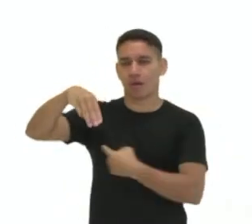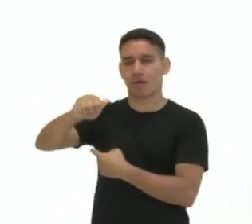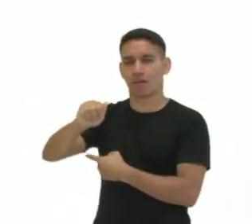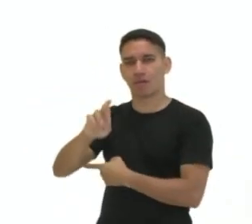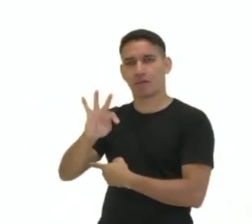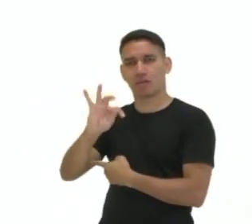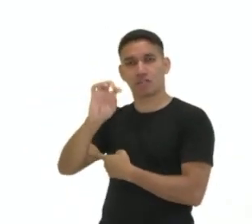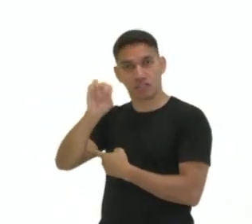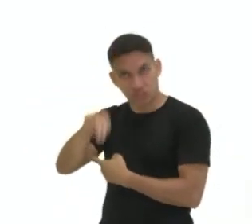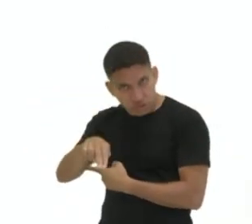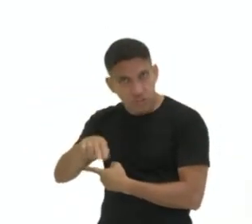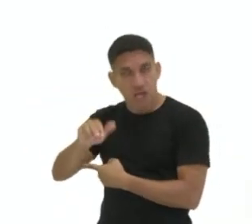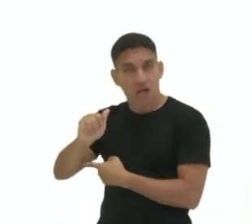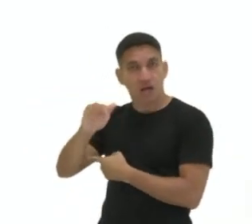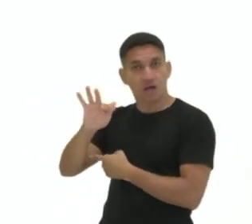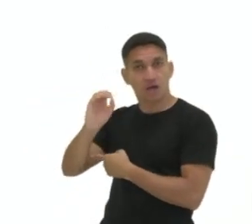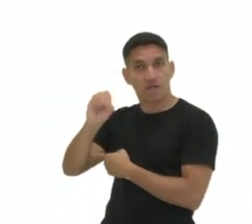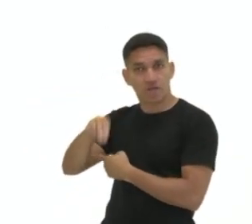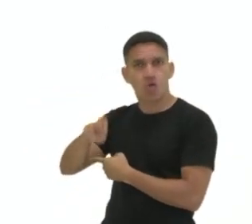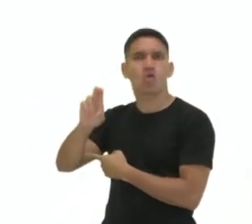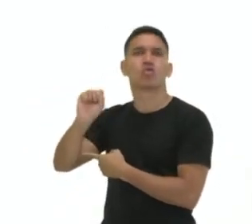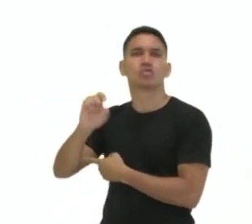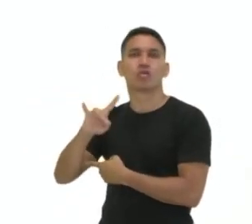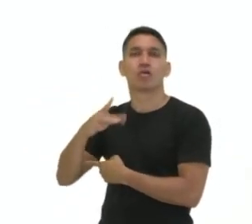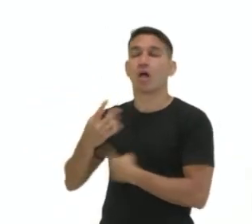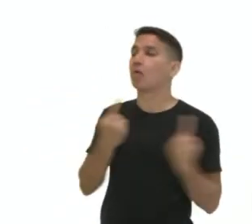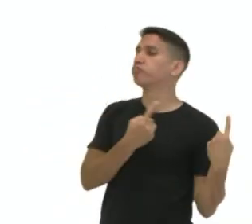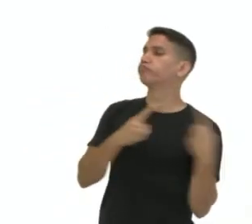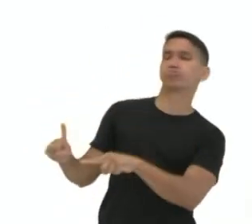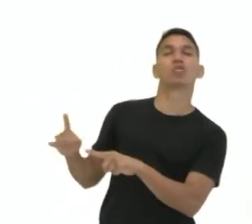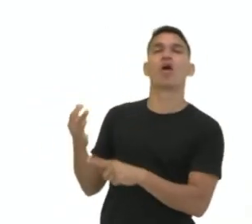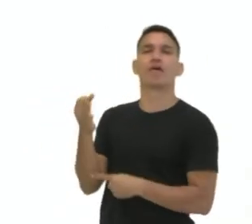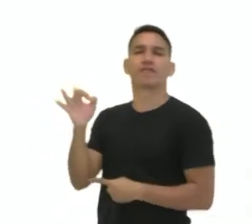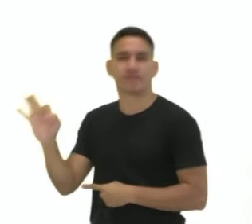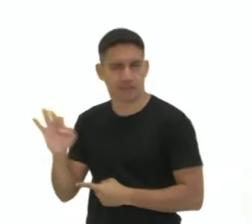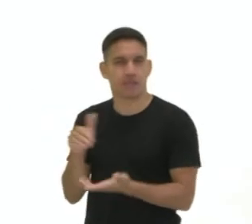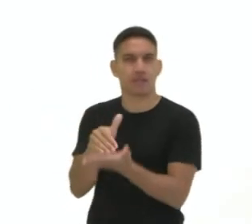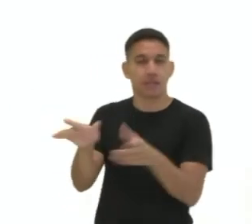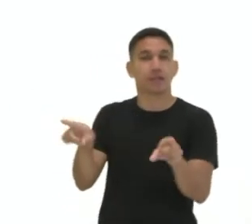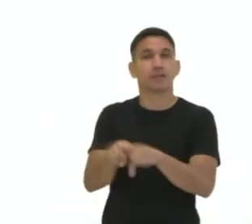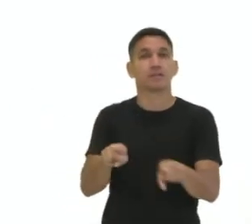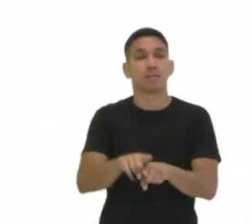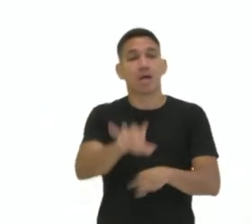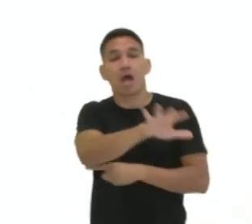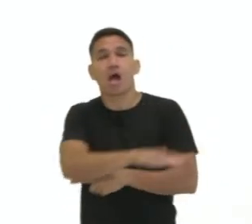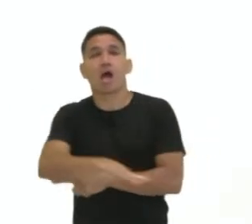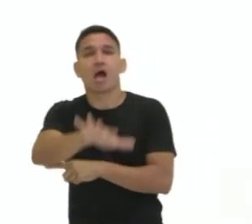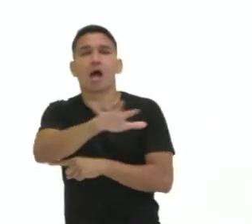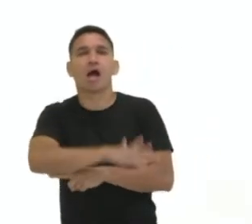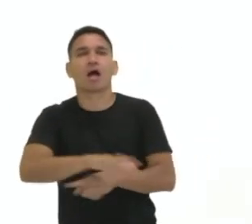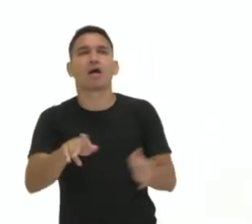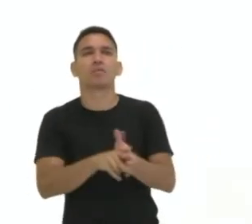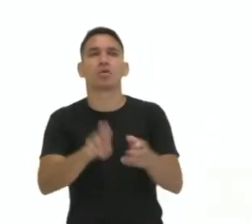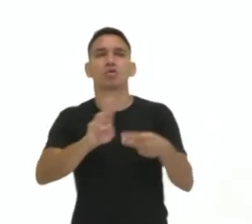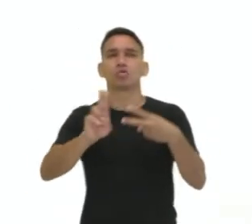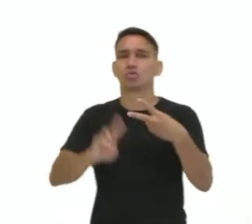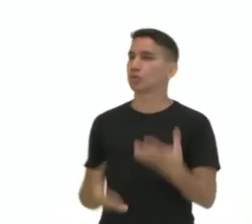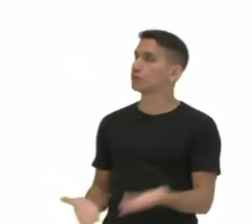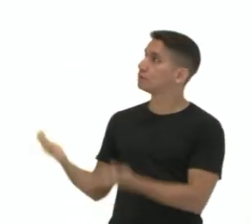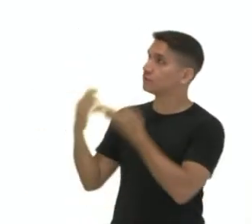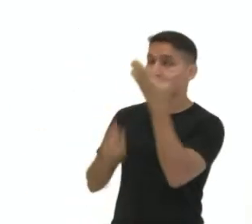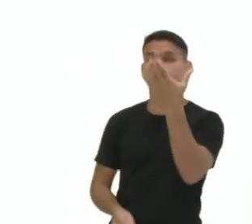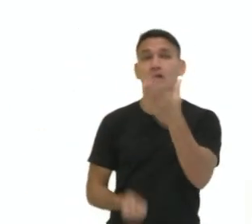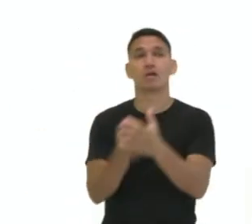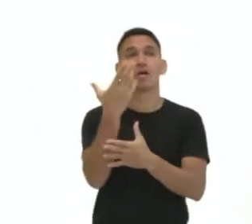franceses, explorou o litoral brasileiro na área habitada por guaianazes e carijós. Fundou